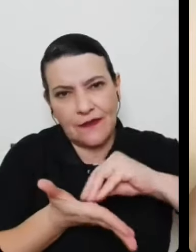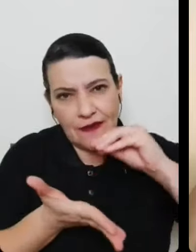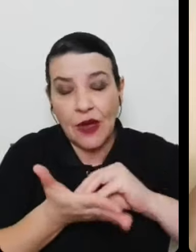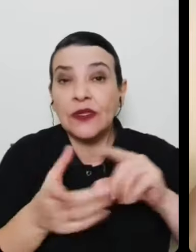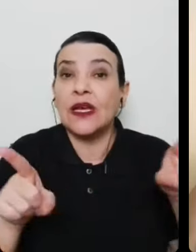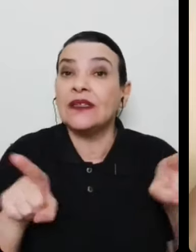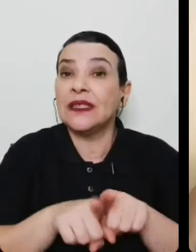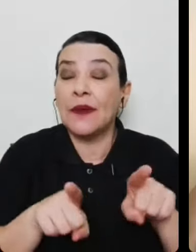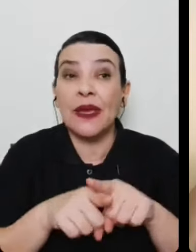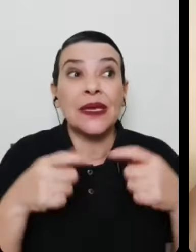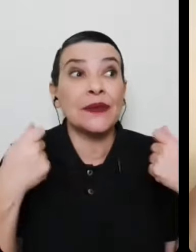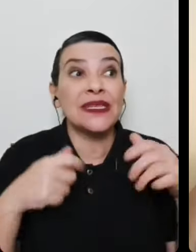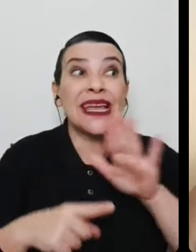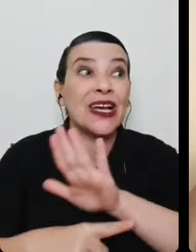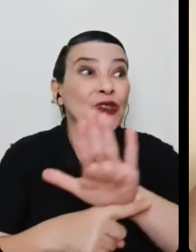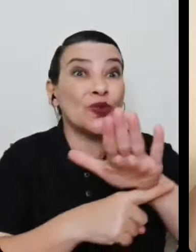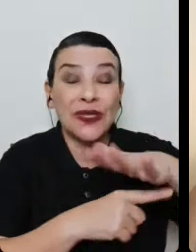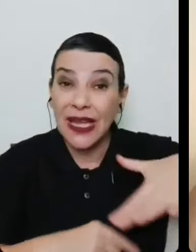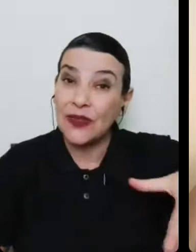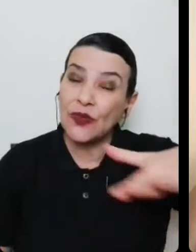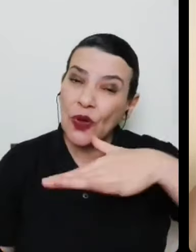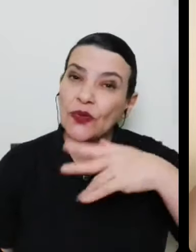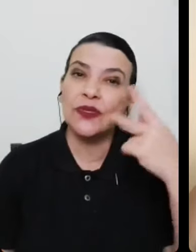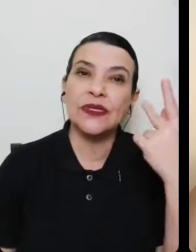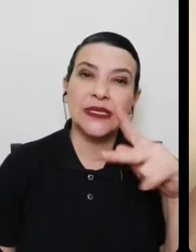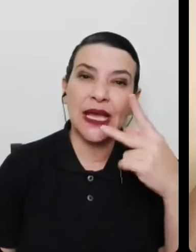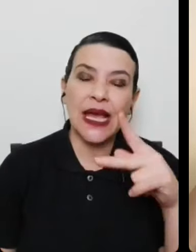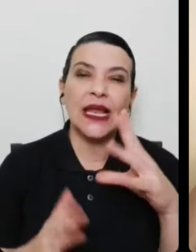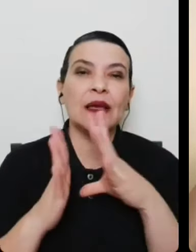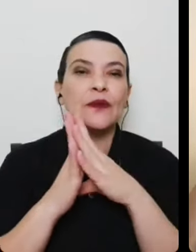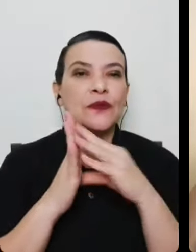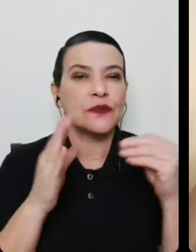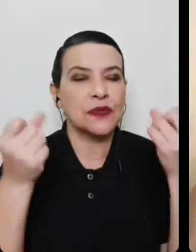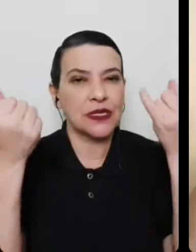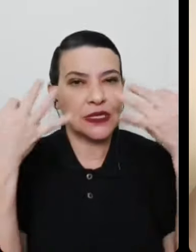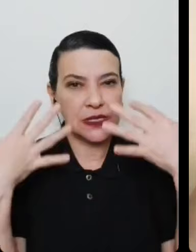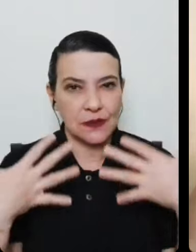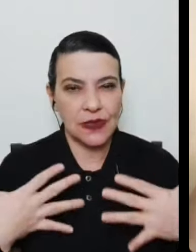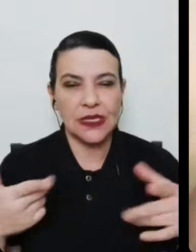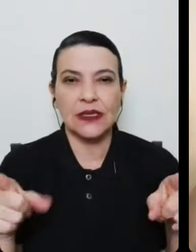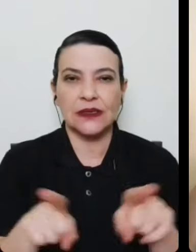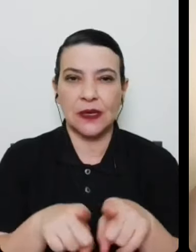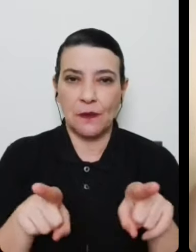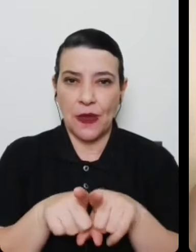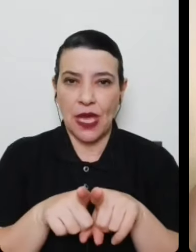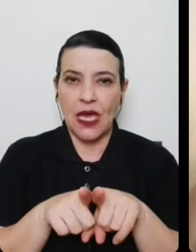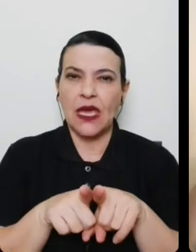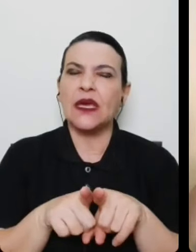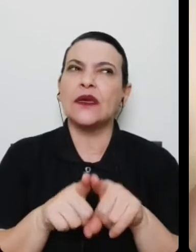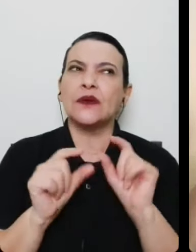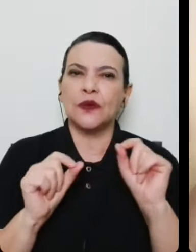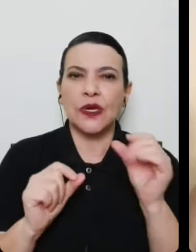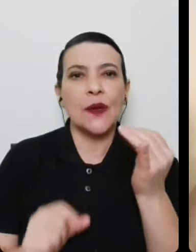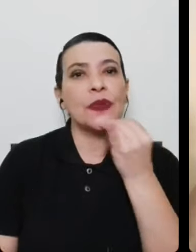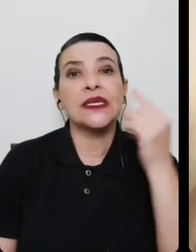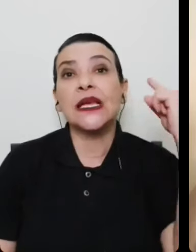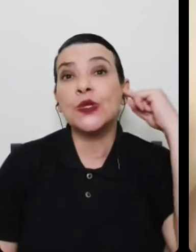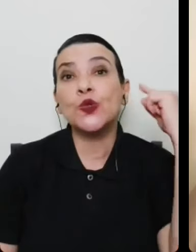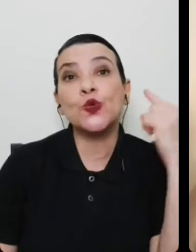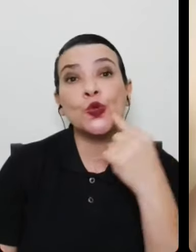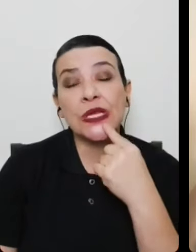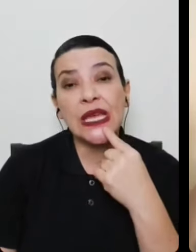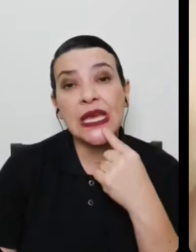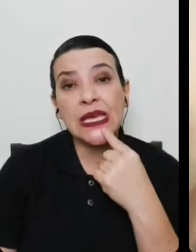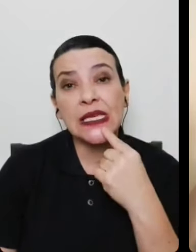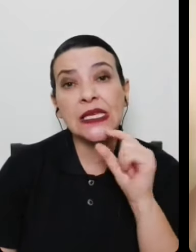todos, né. E ela, inclusive, exemplifica, e eu termino o comentário dela, né, com a questão da surdez, por exemplo, que